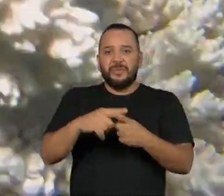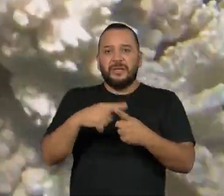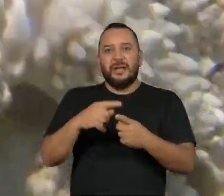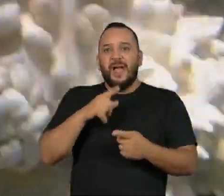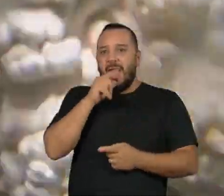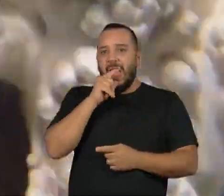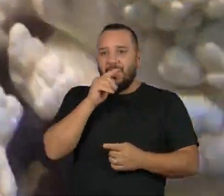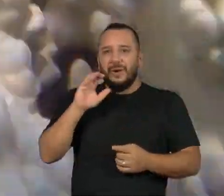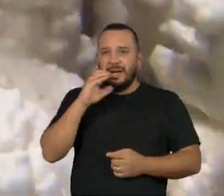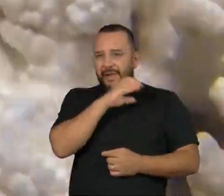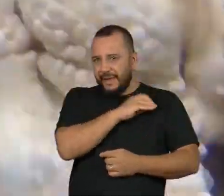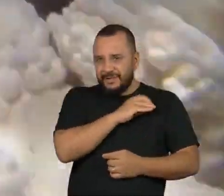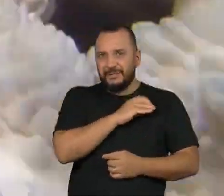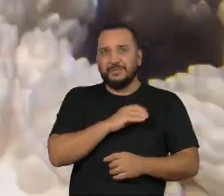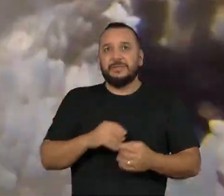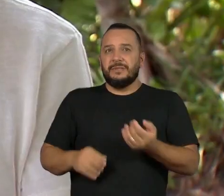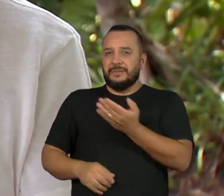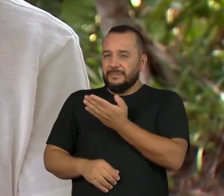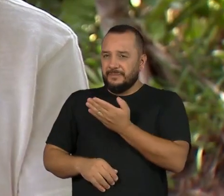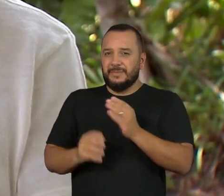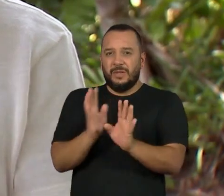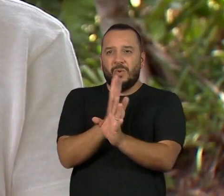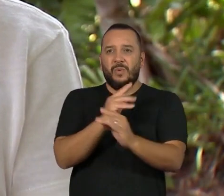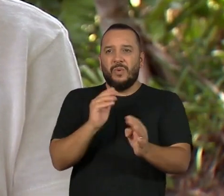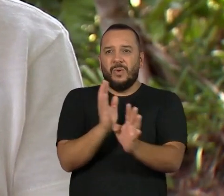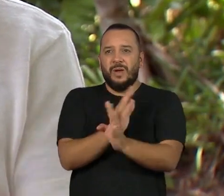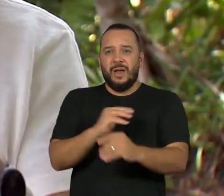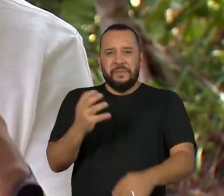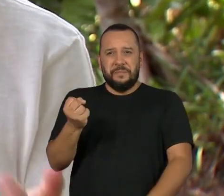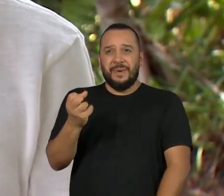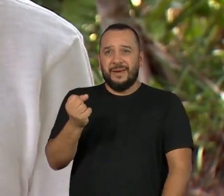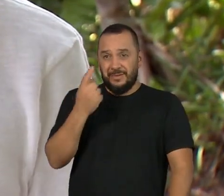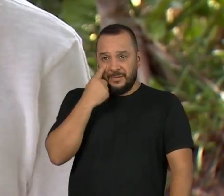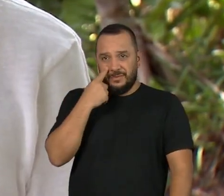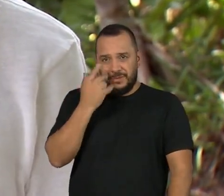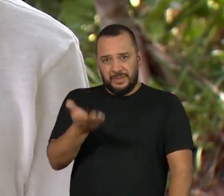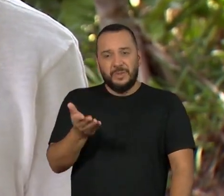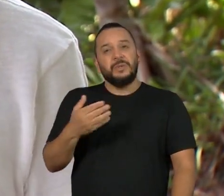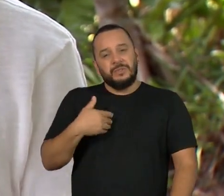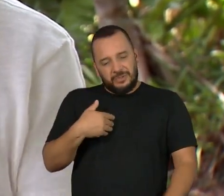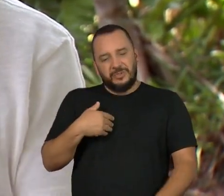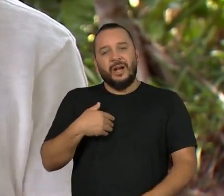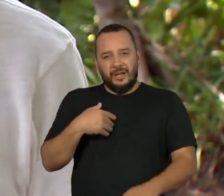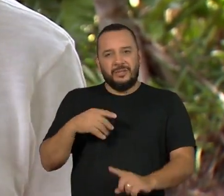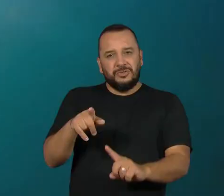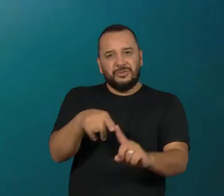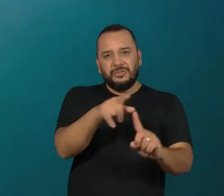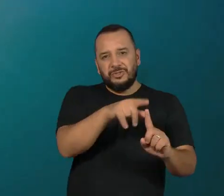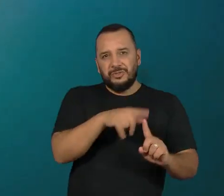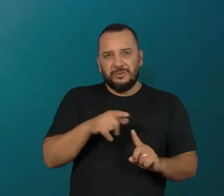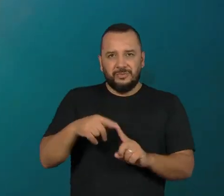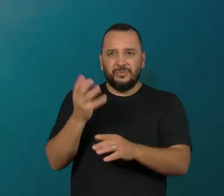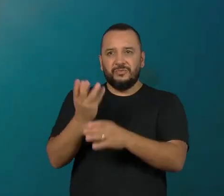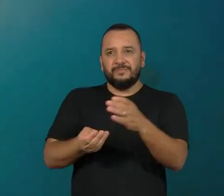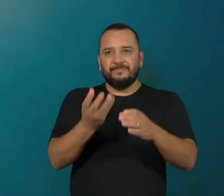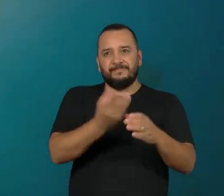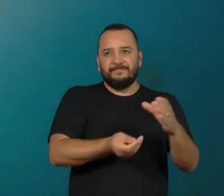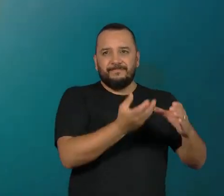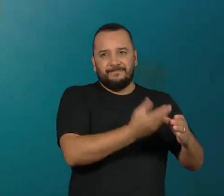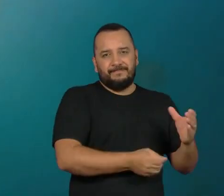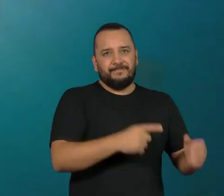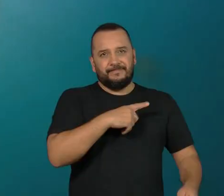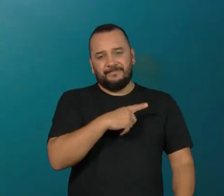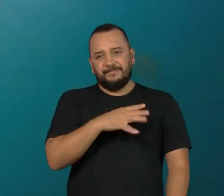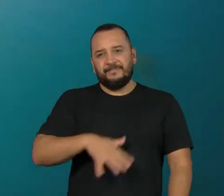águas tropicais resulta no branqueamento dos corais e com a extinção dessas espécies que vivem nesses ambientes.